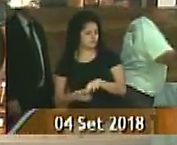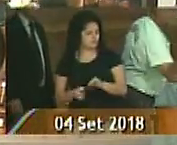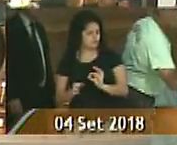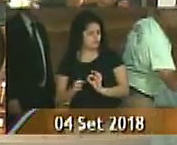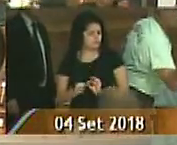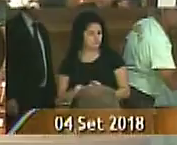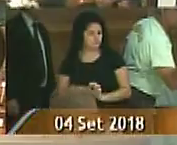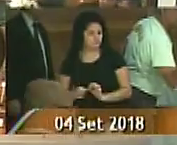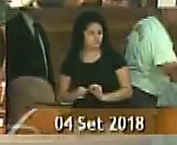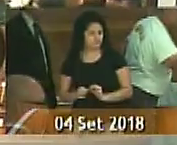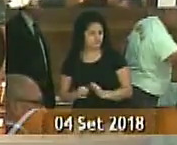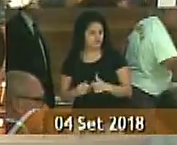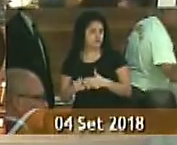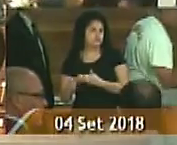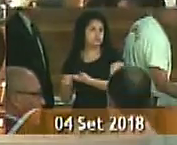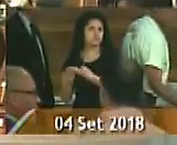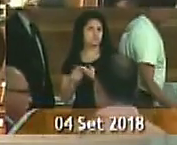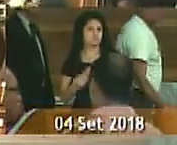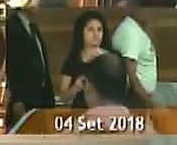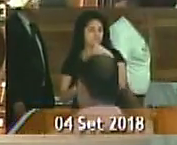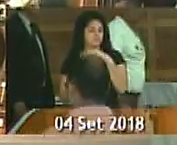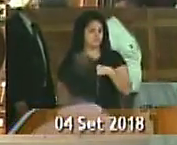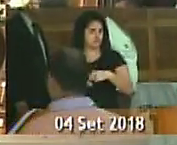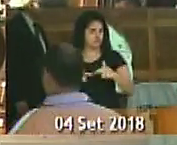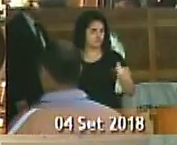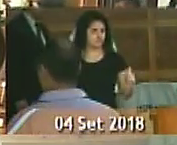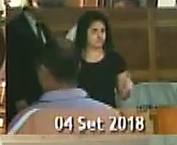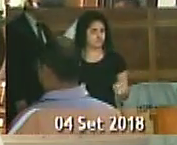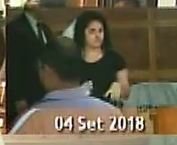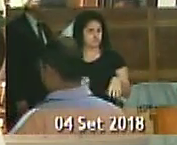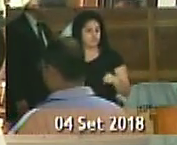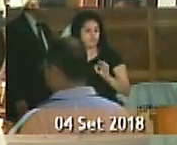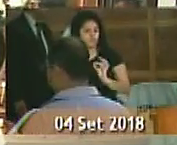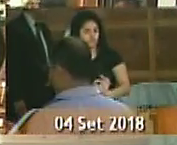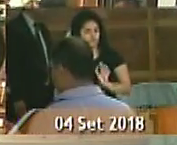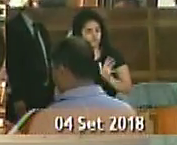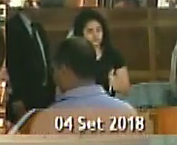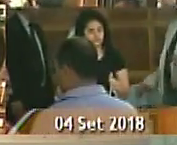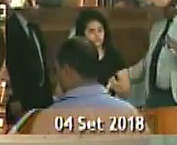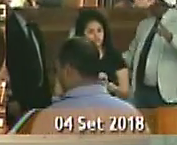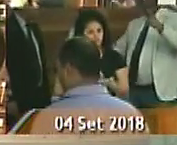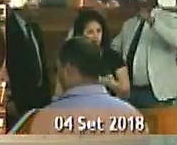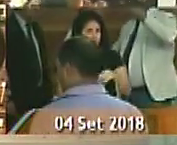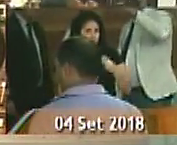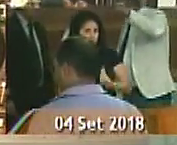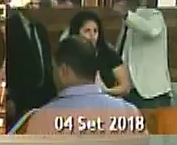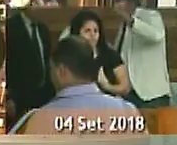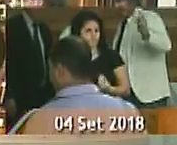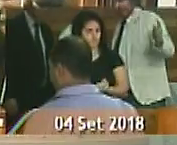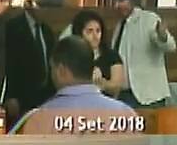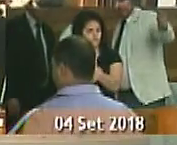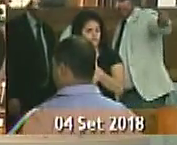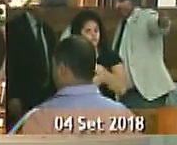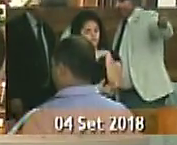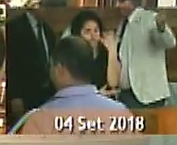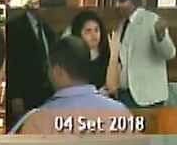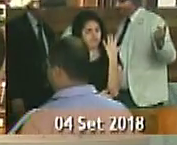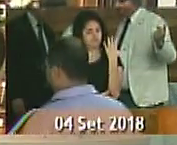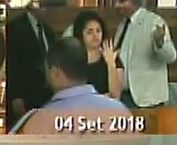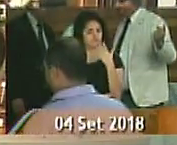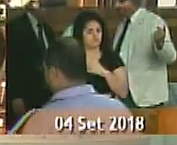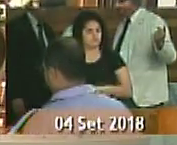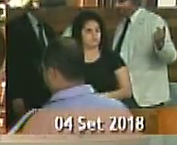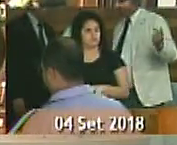administrativos, além de trazer recursos para o município com seus projetos registrados, como guardiões ambientais de rios e